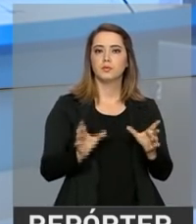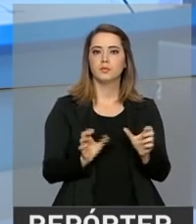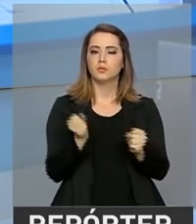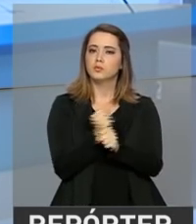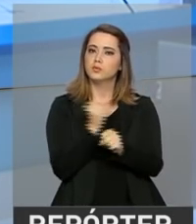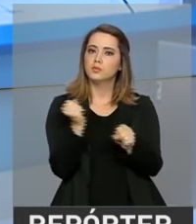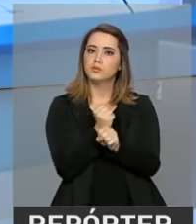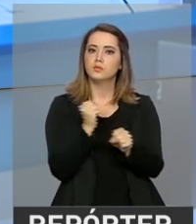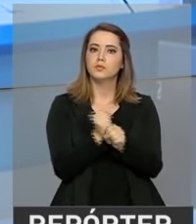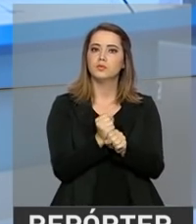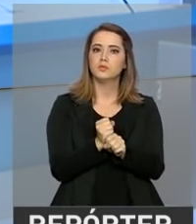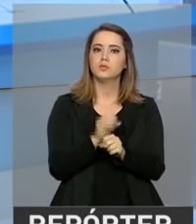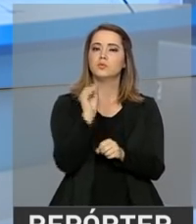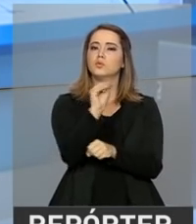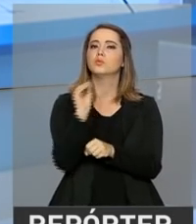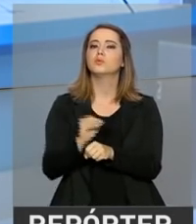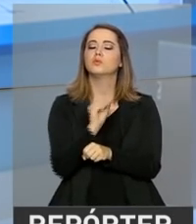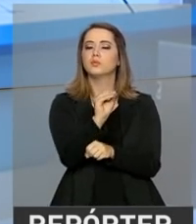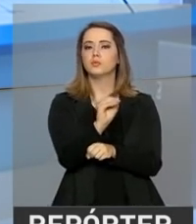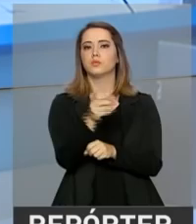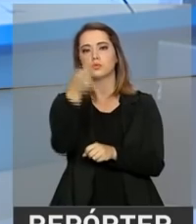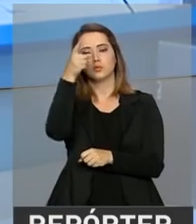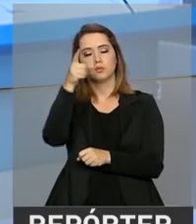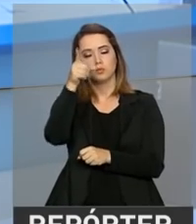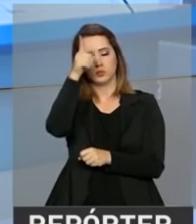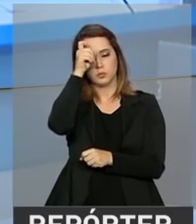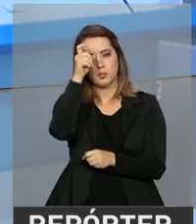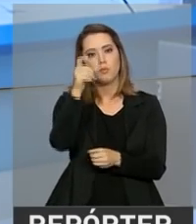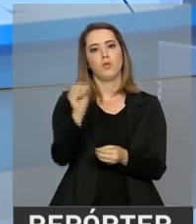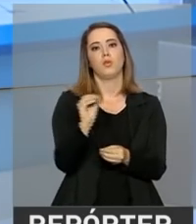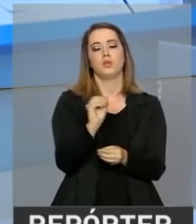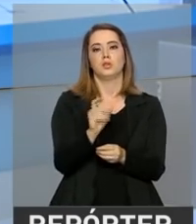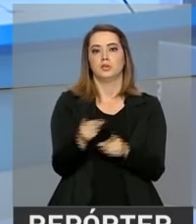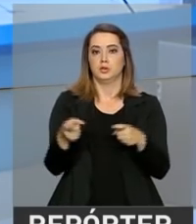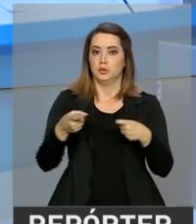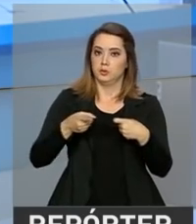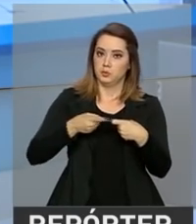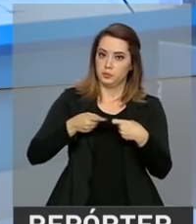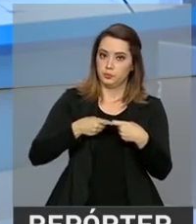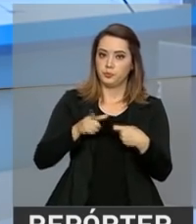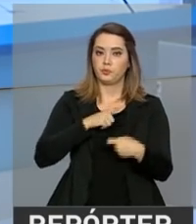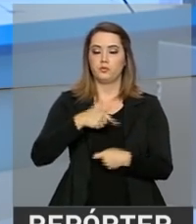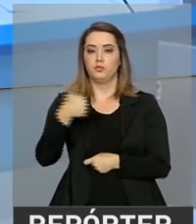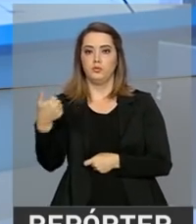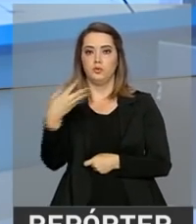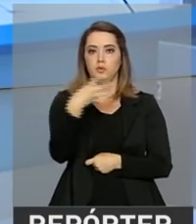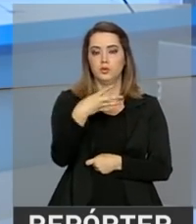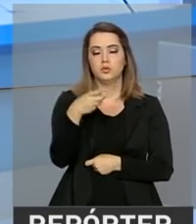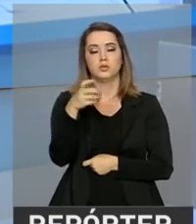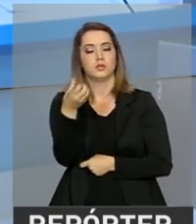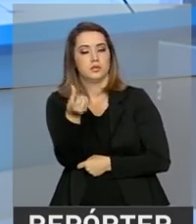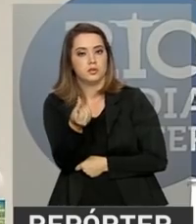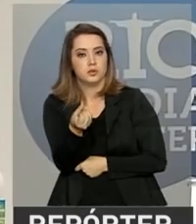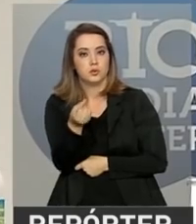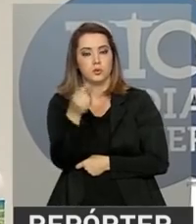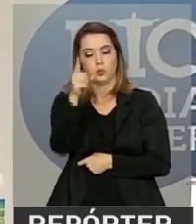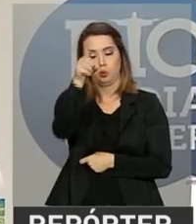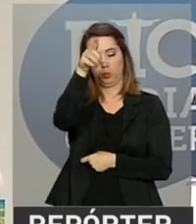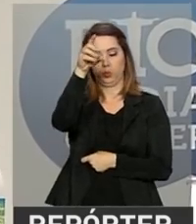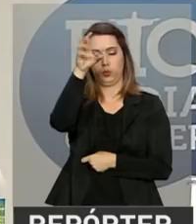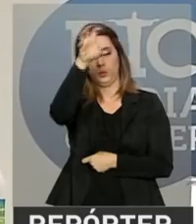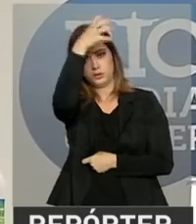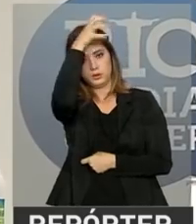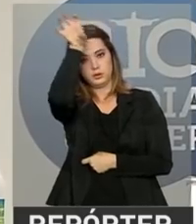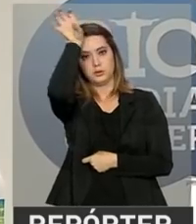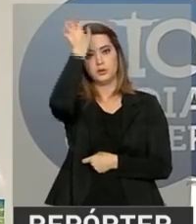estrutura para atendimentos médicos durante os jogos. Serão 146 ambulâncias exclusivas. Essa